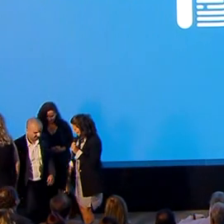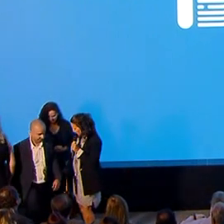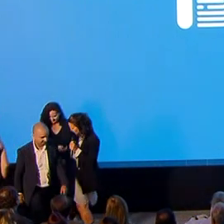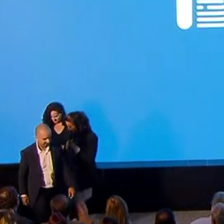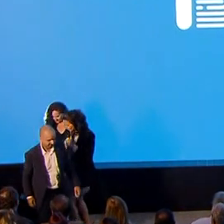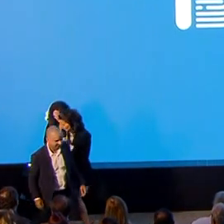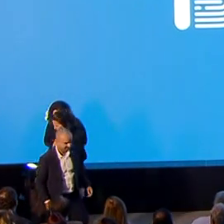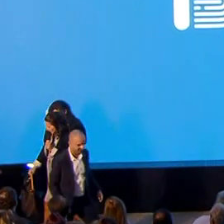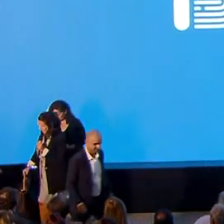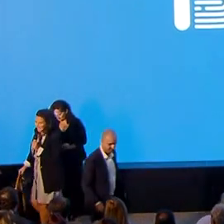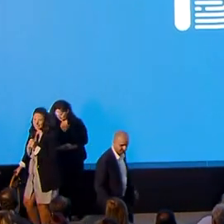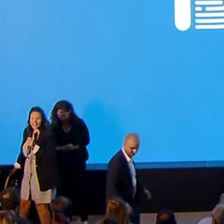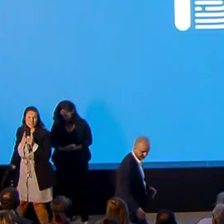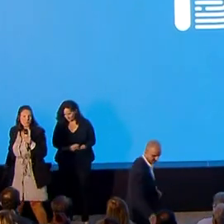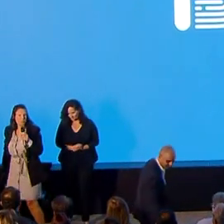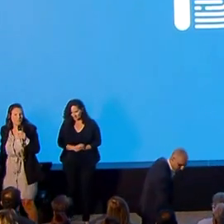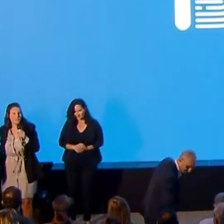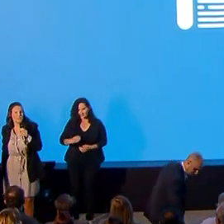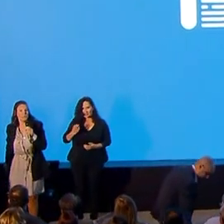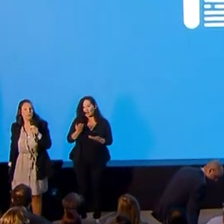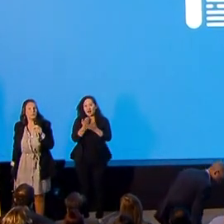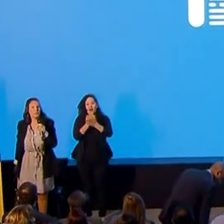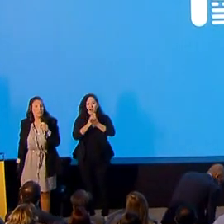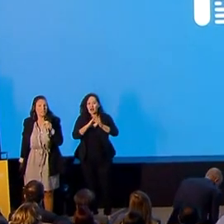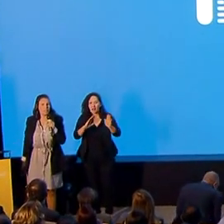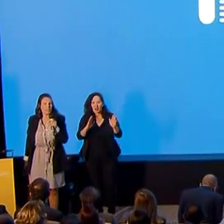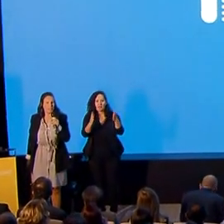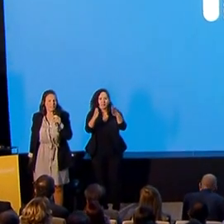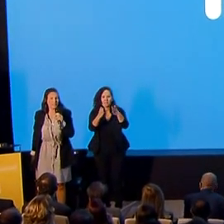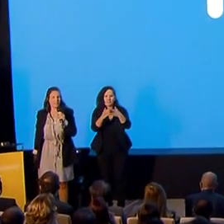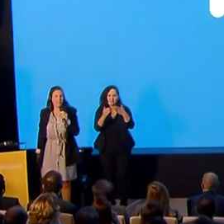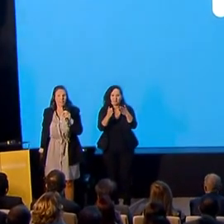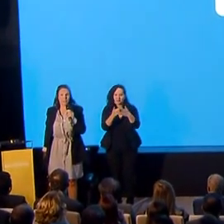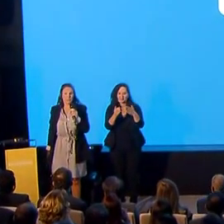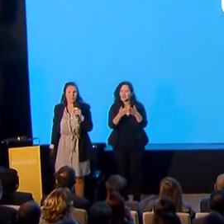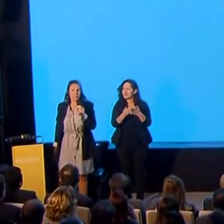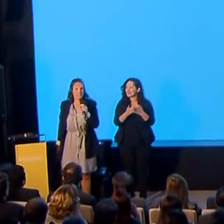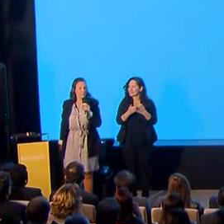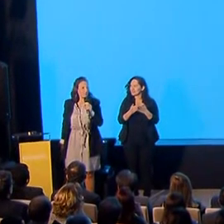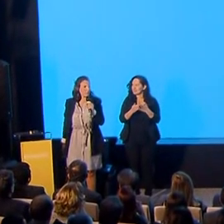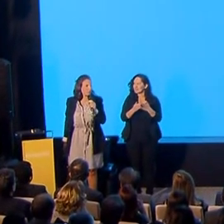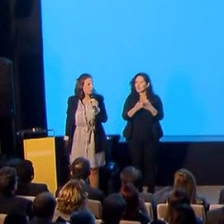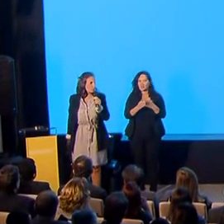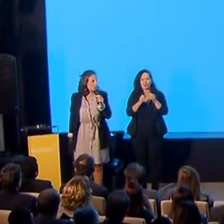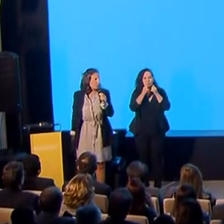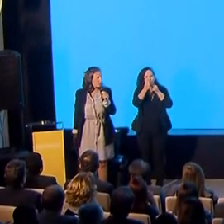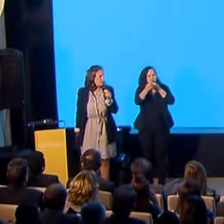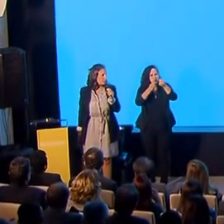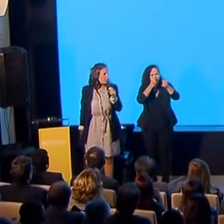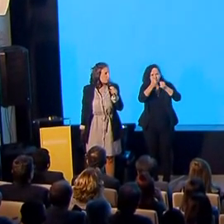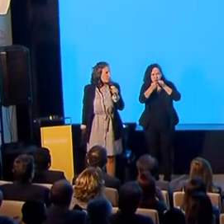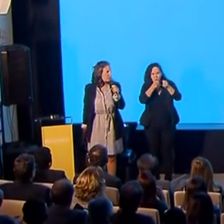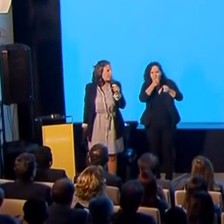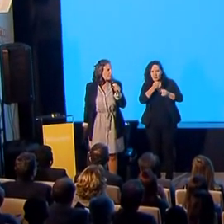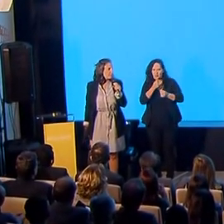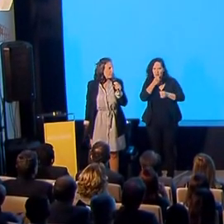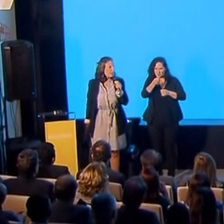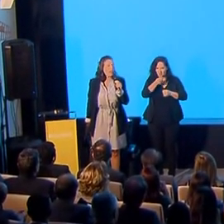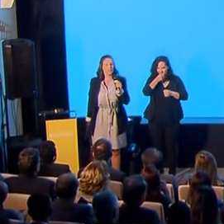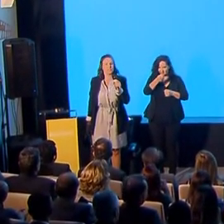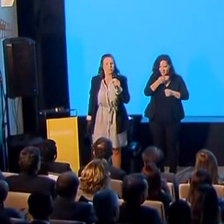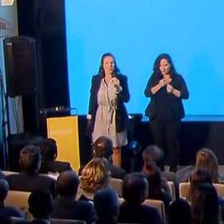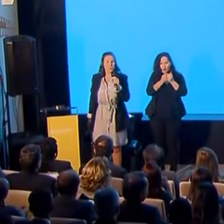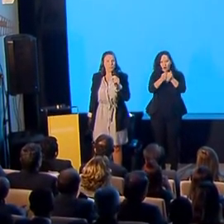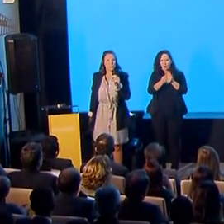gente, o evento está encerrado, peço que a imprensa e os veículos de comunicação acompanhem